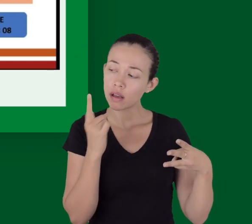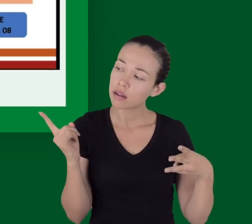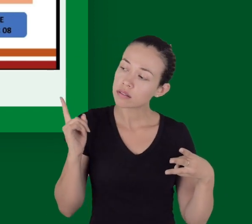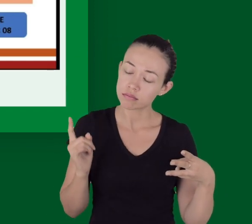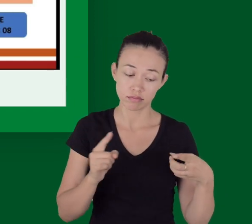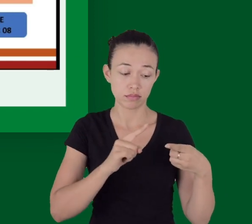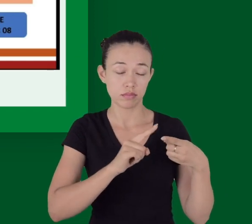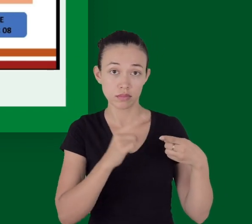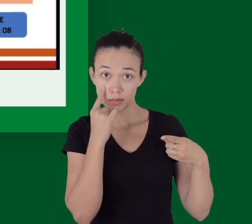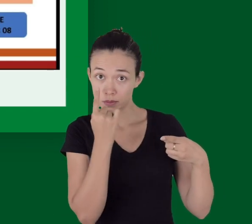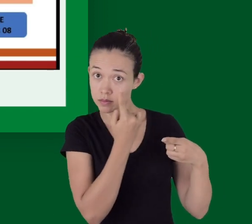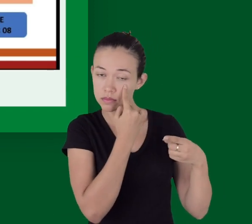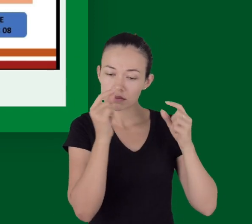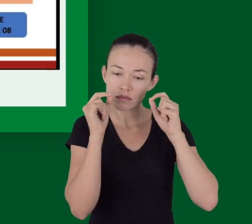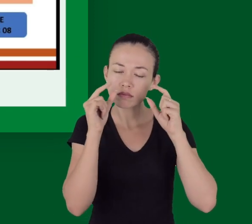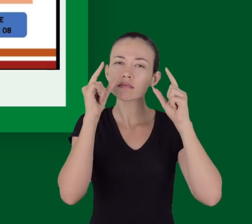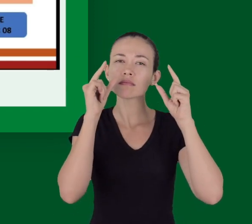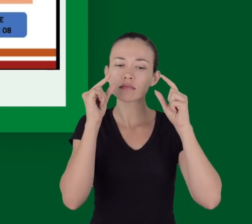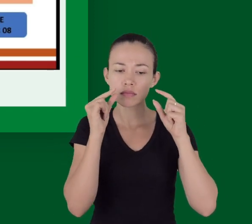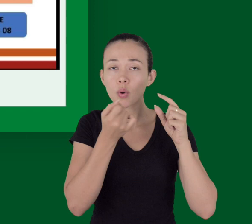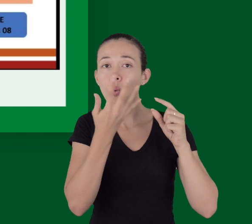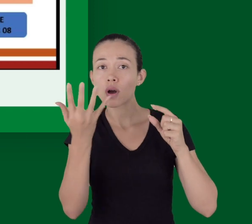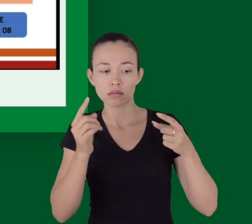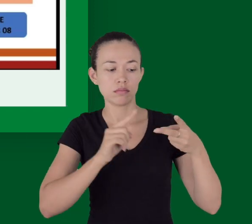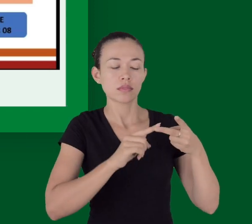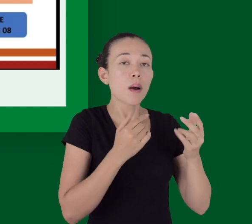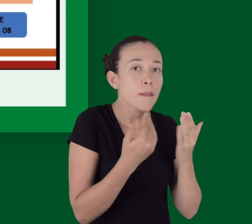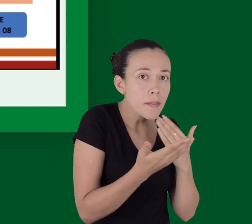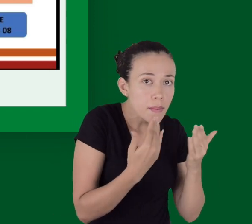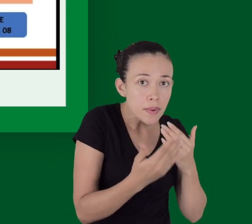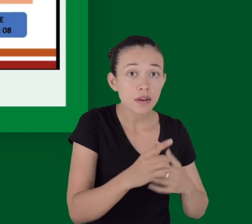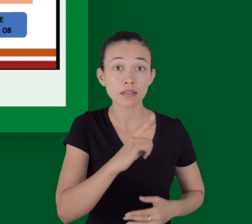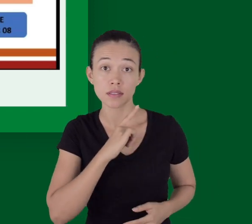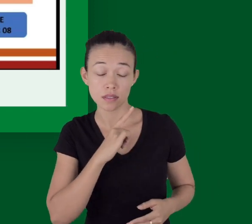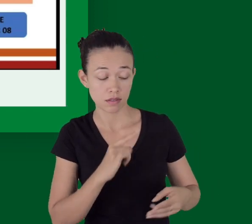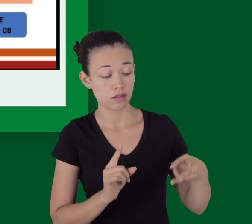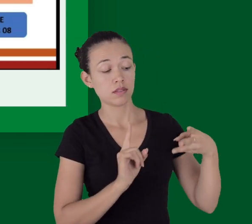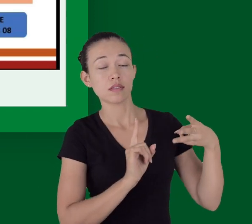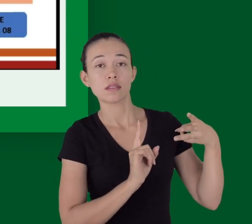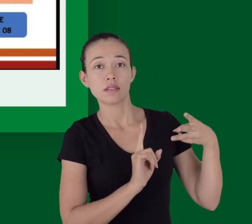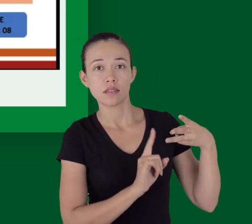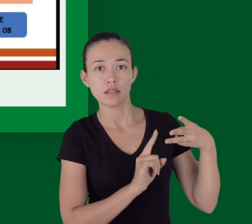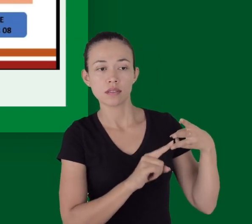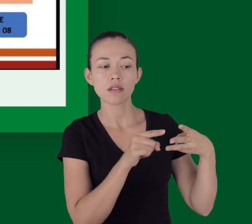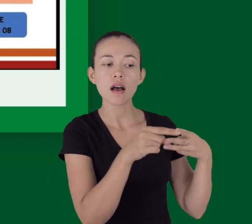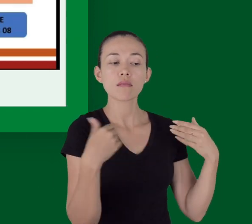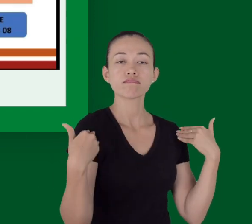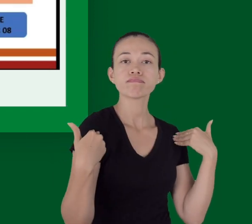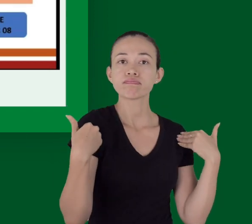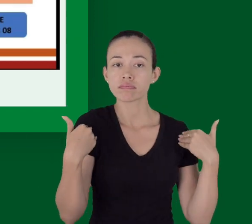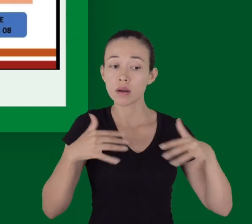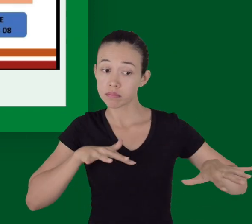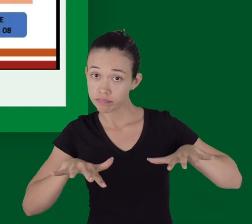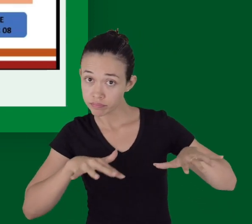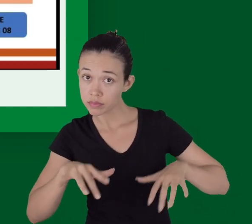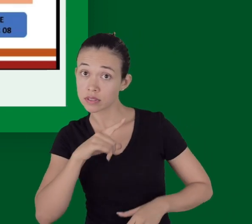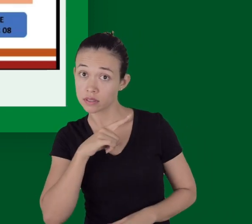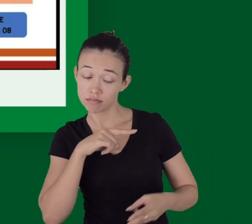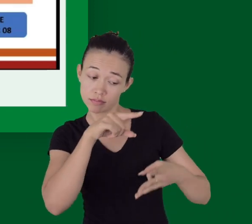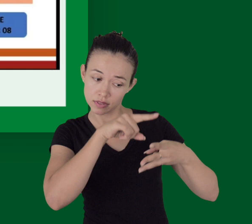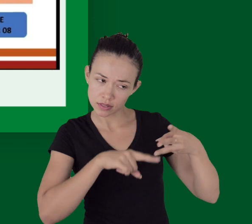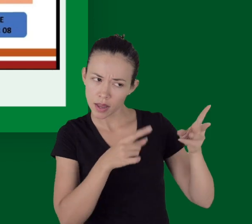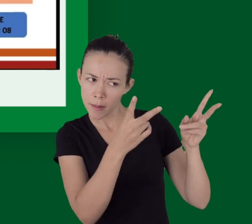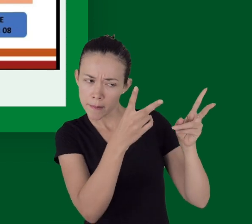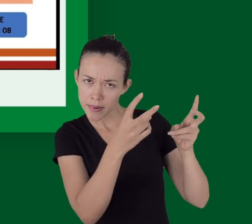aspectos importantes: abertura ocular, resposta verbal, resposta motora, né? E a gente tem aí uma graduação que vai de